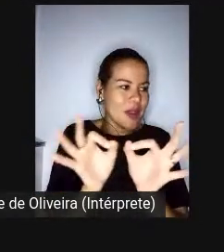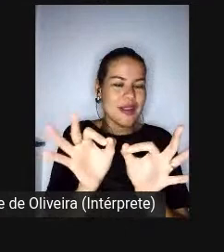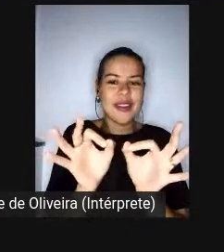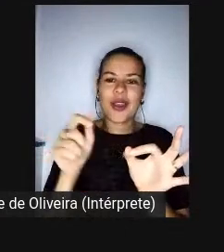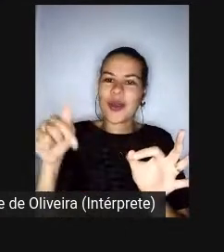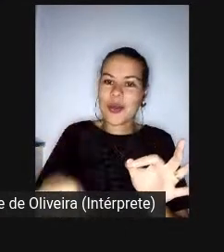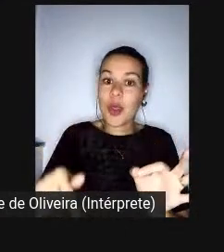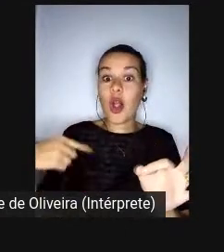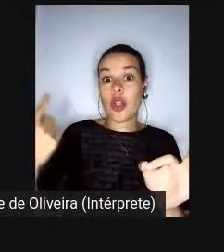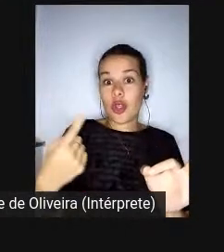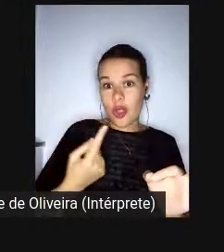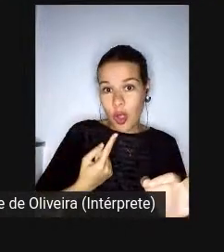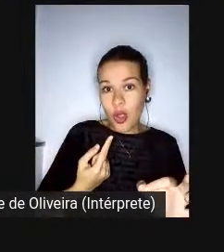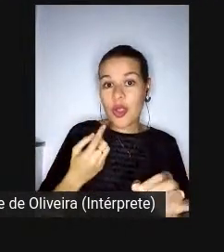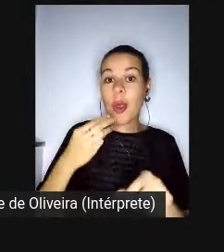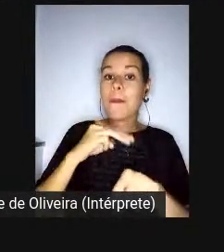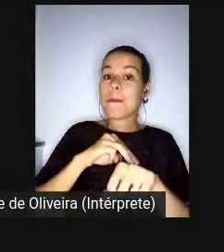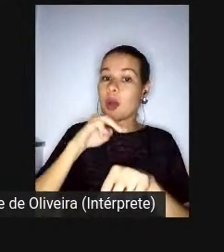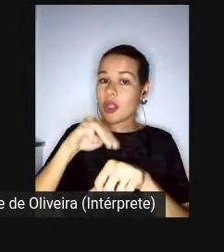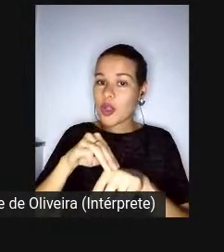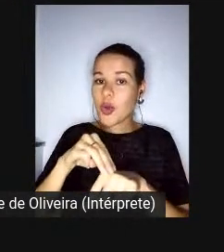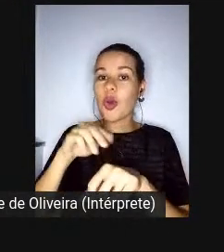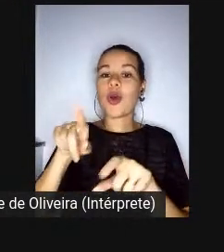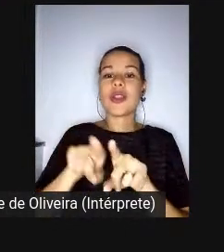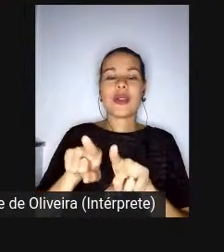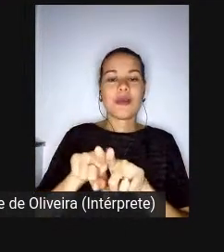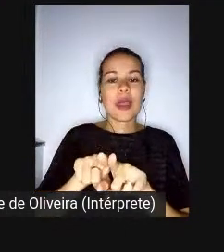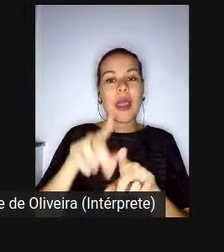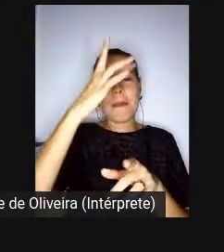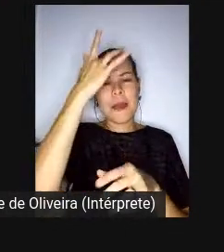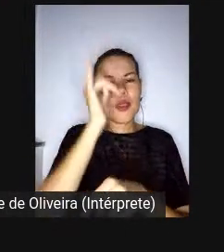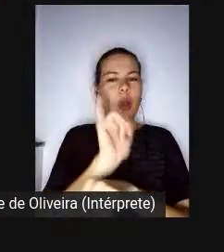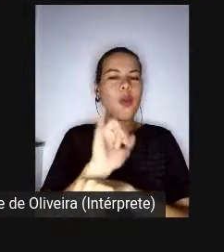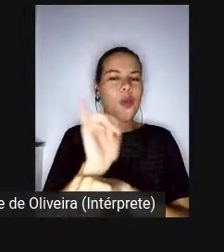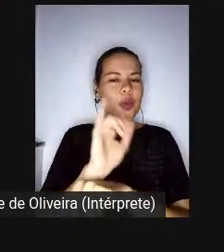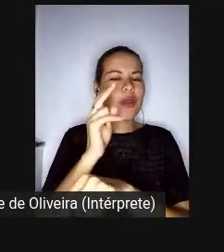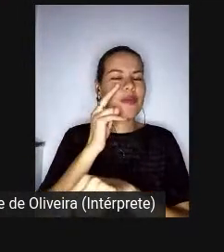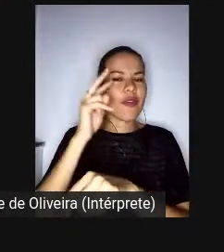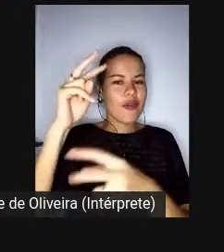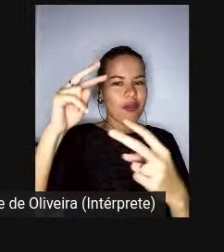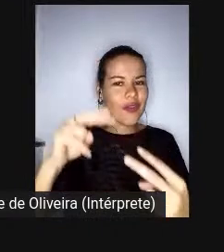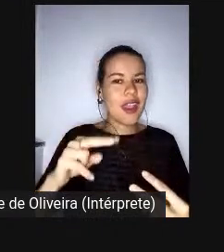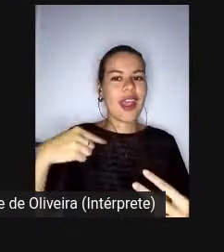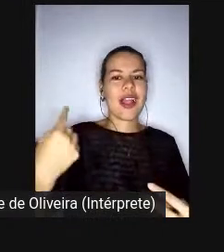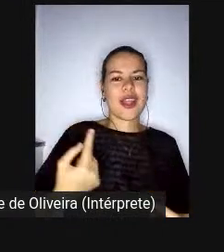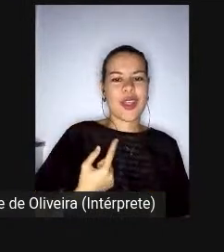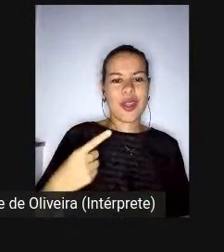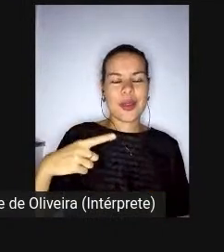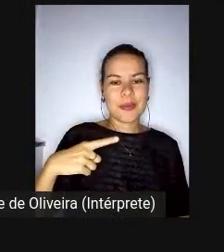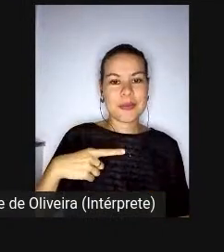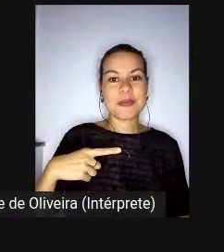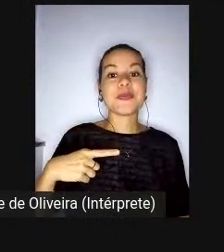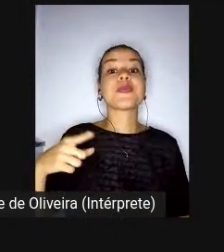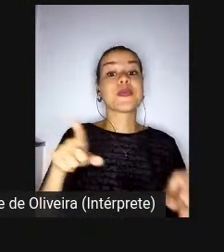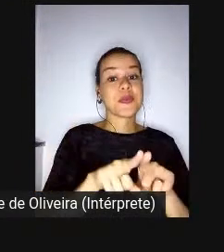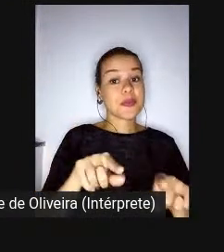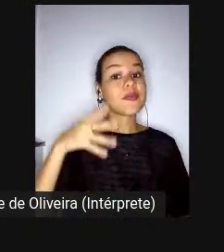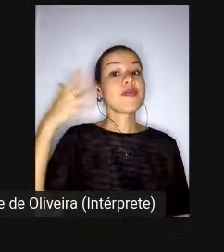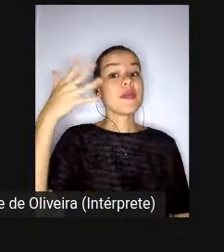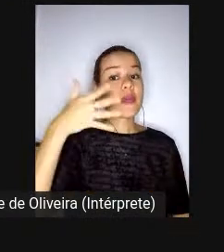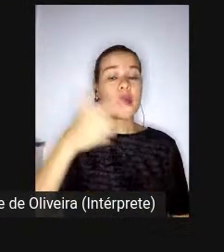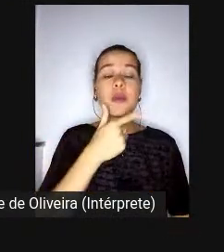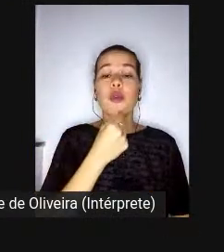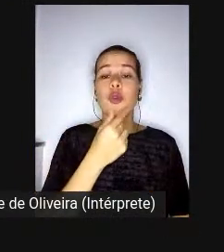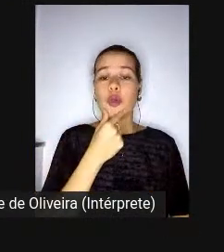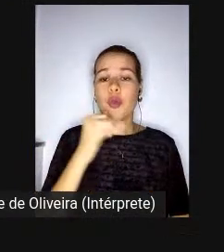a todo mundo que tá aí agora no YouTube nos acompanhando aos nossos colegas aos alunos ao nosso palestrante João que veio